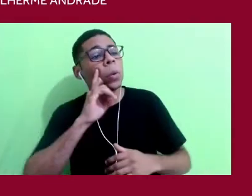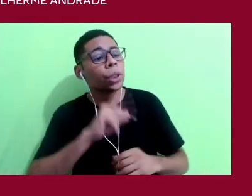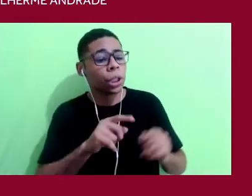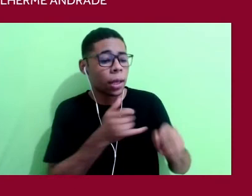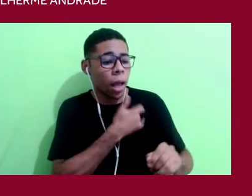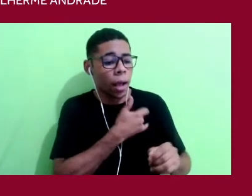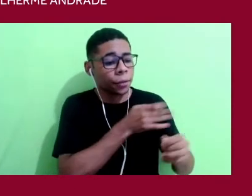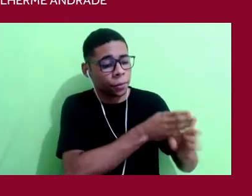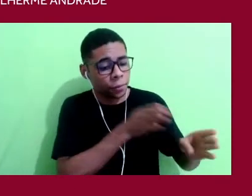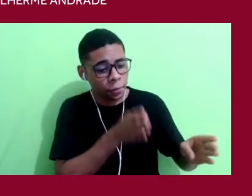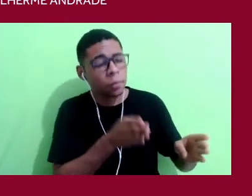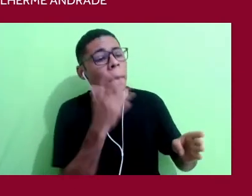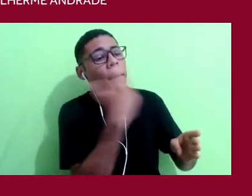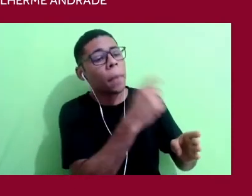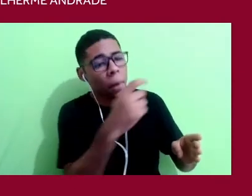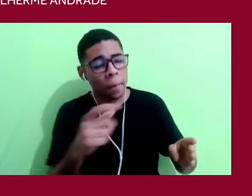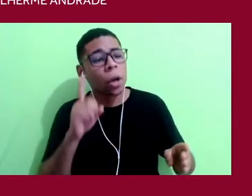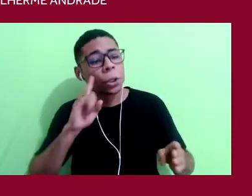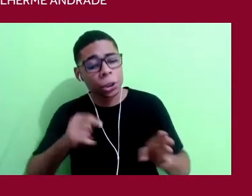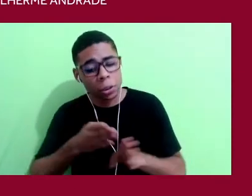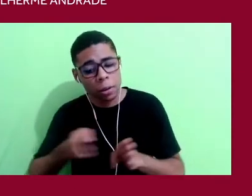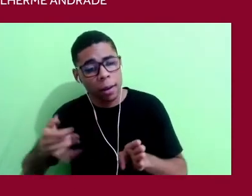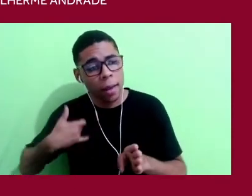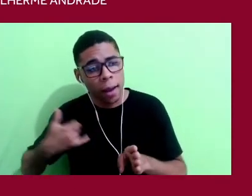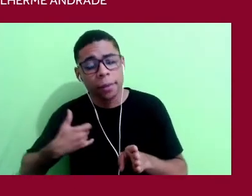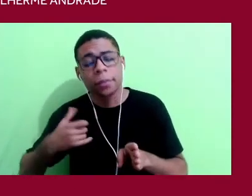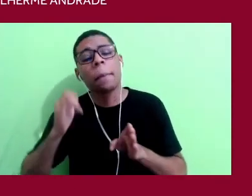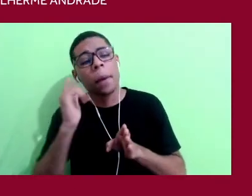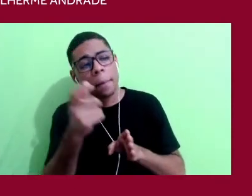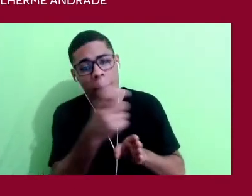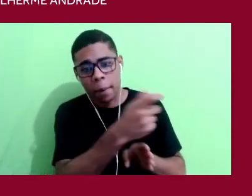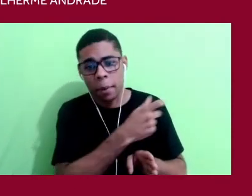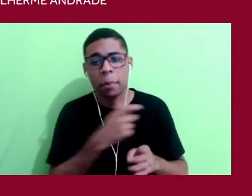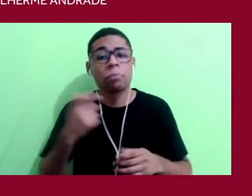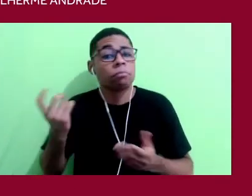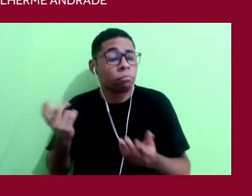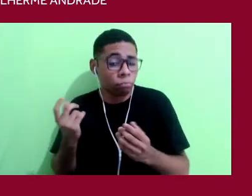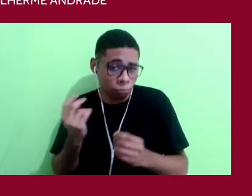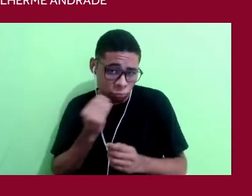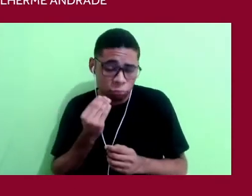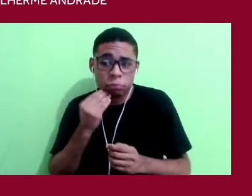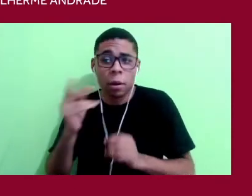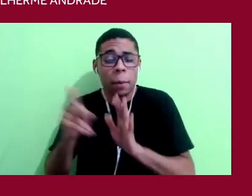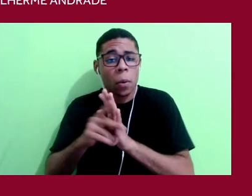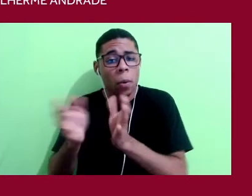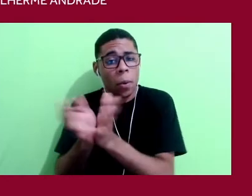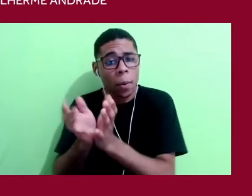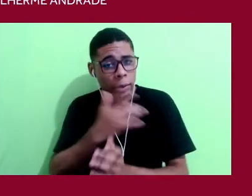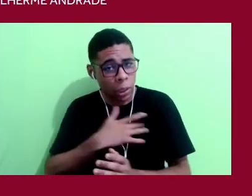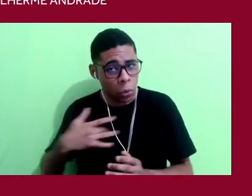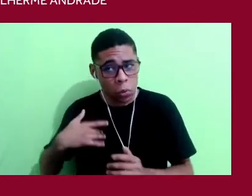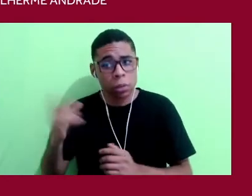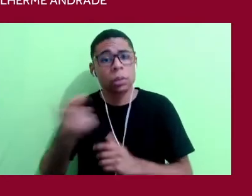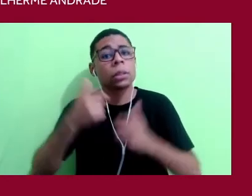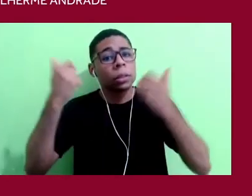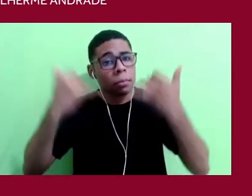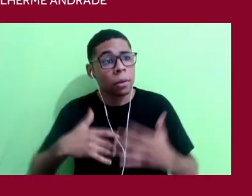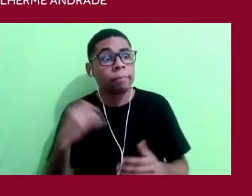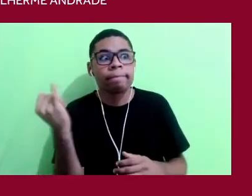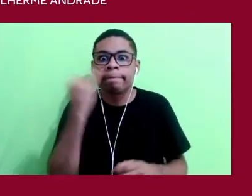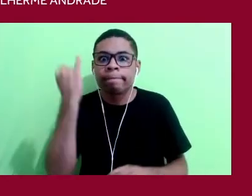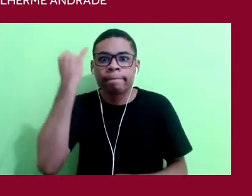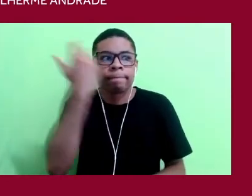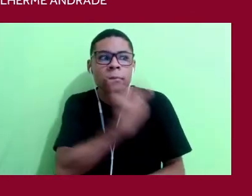aí alguém da área de saúde para explicar sobre a importância da vacinação, né, no momento que a gente